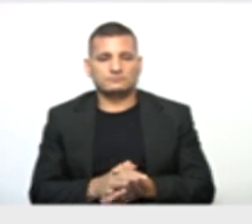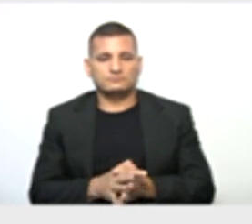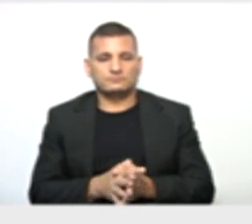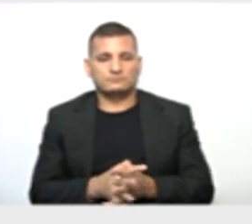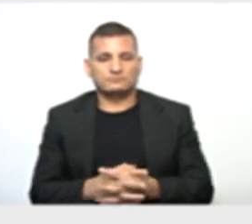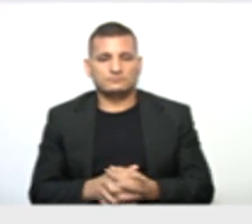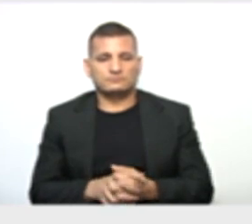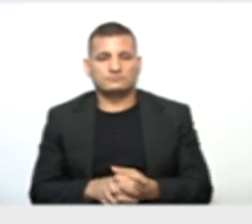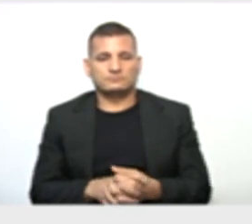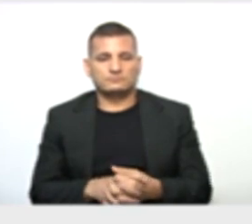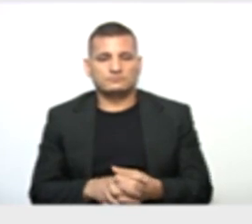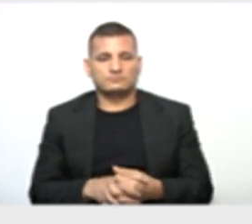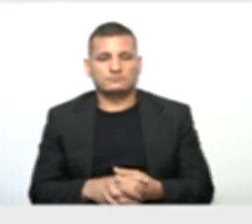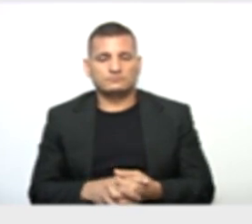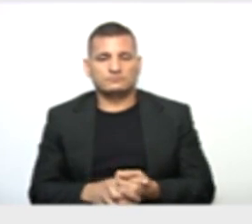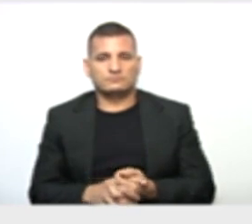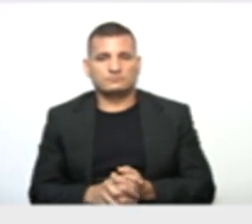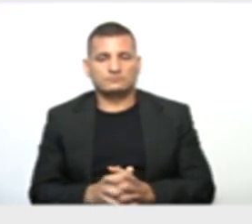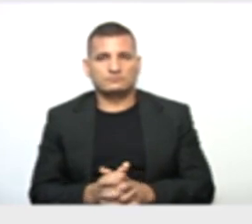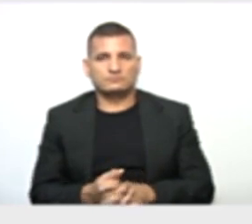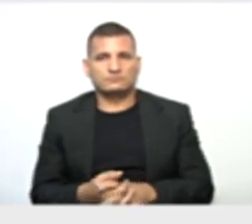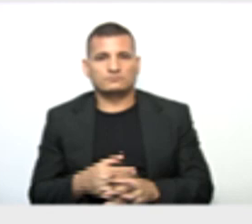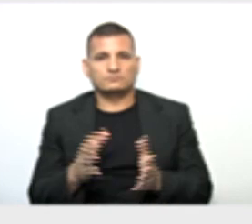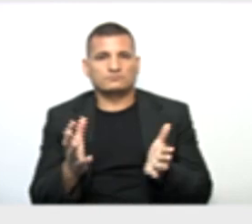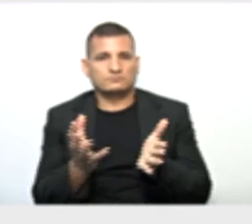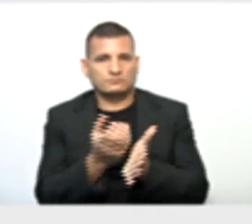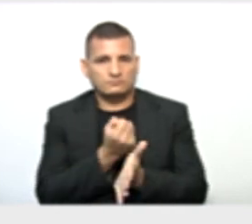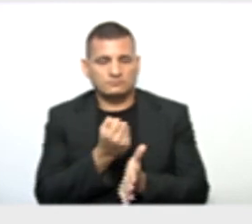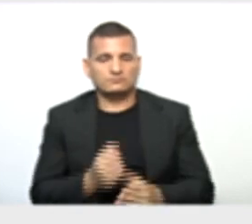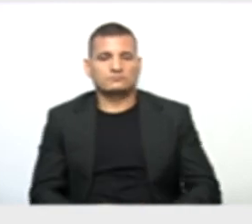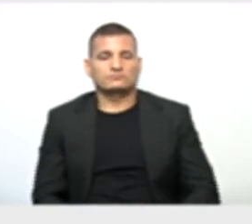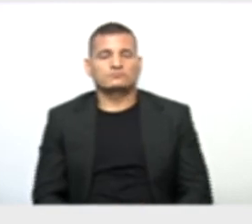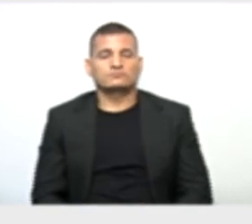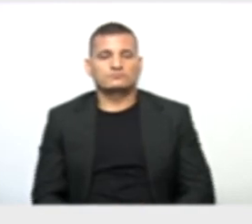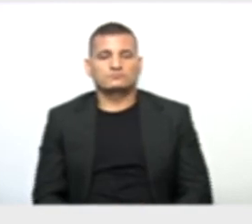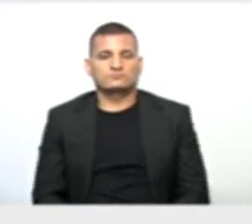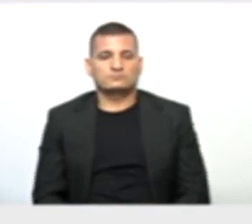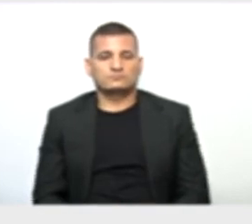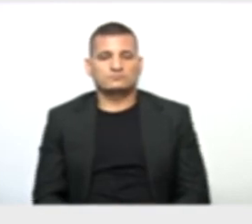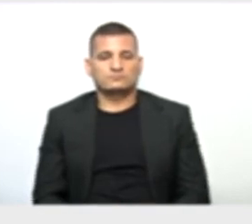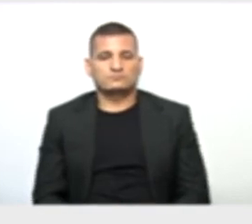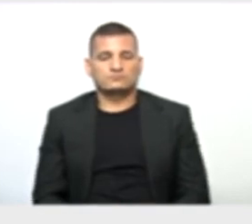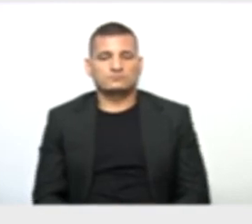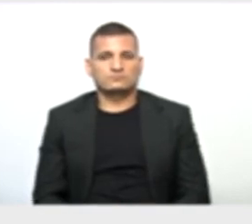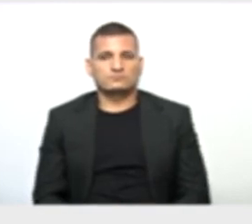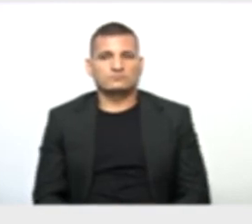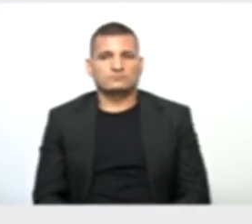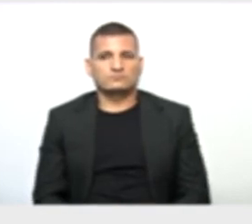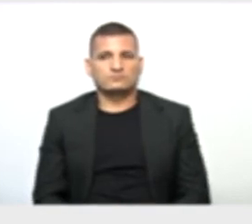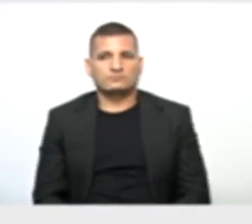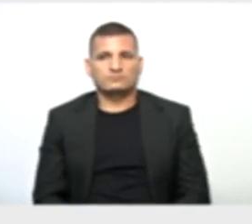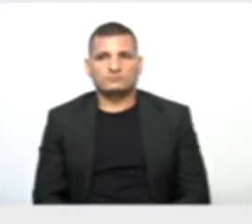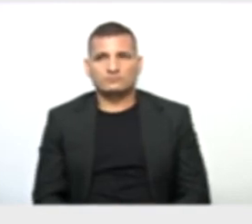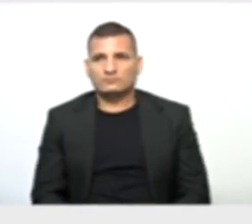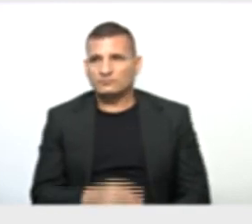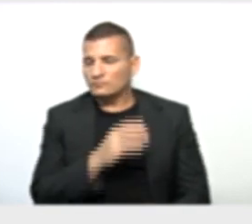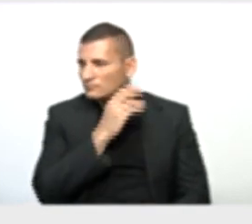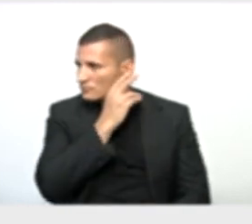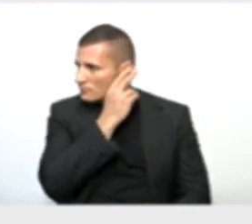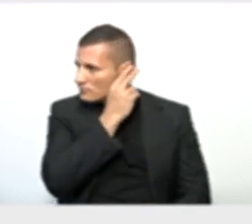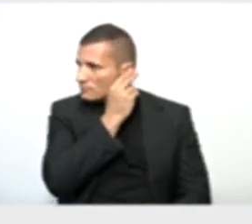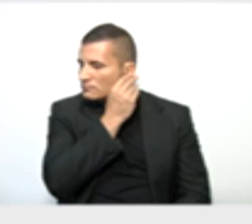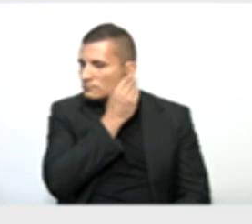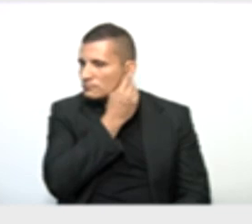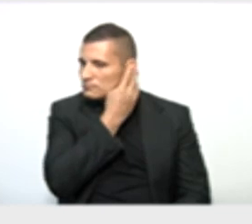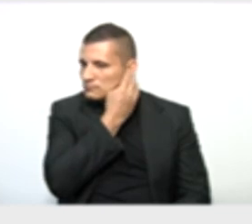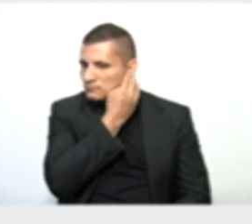Vai perguntar se eu quero salvar. Eu vou dizer que ele é o repetição 2. Beleza? Aí, olha,